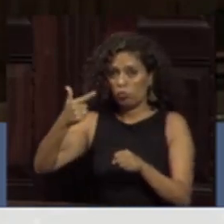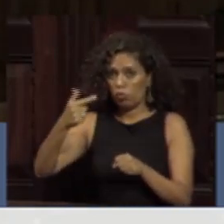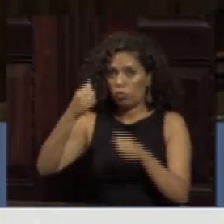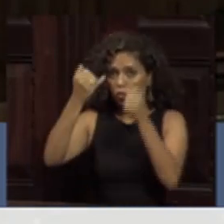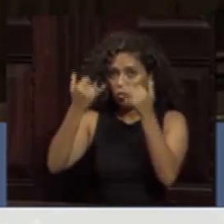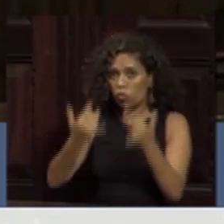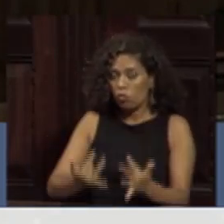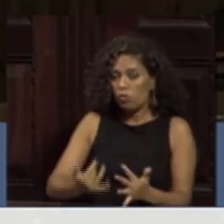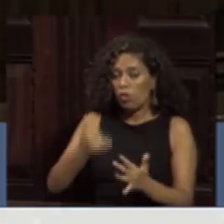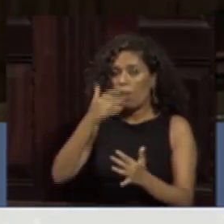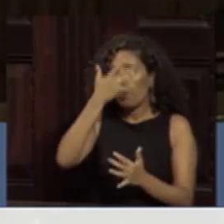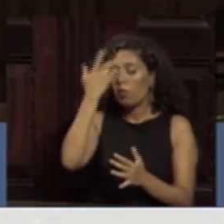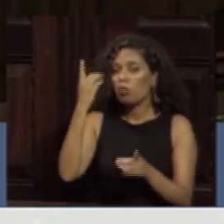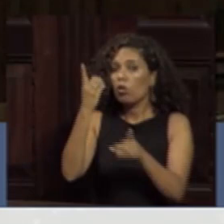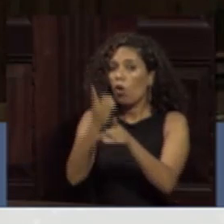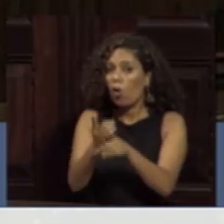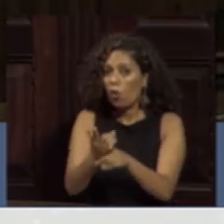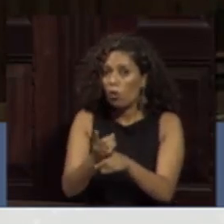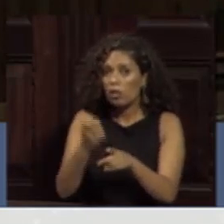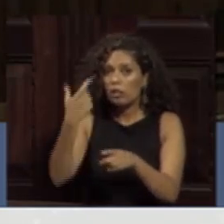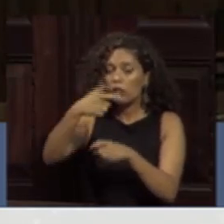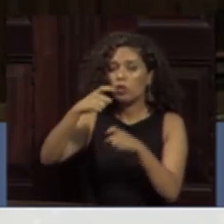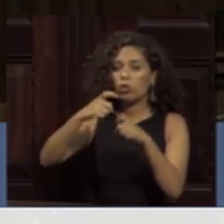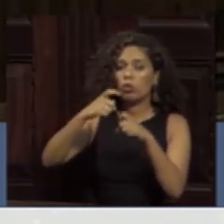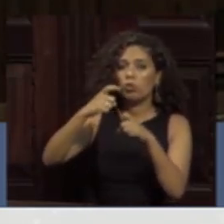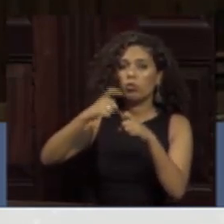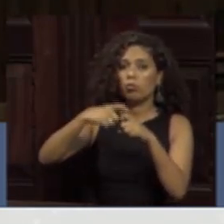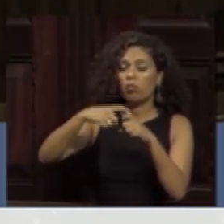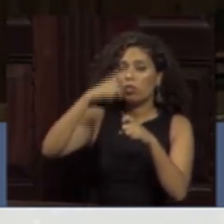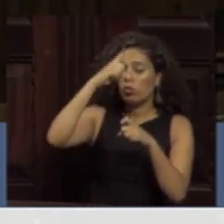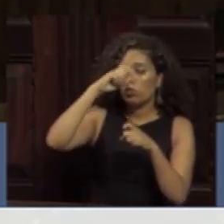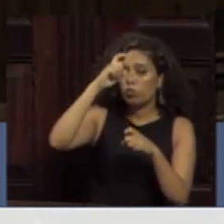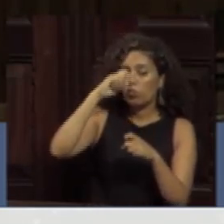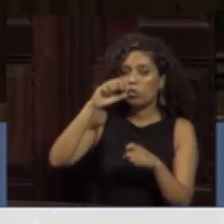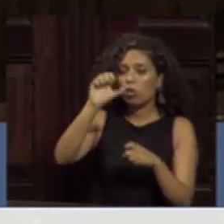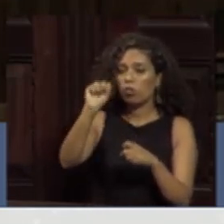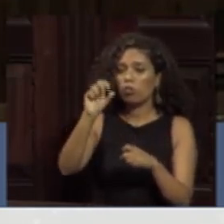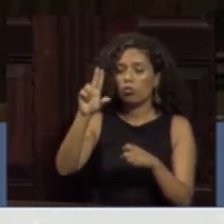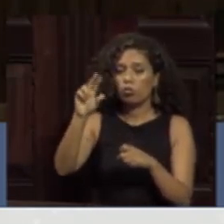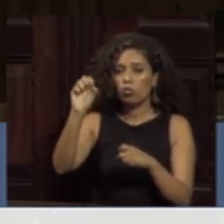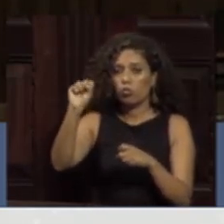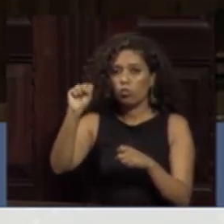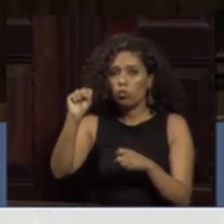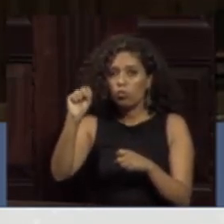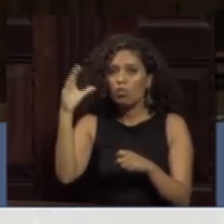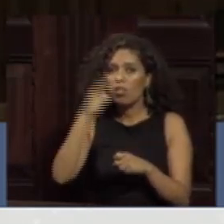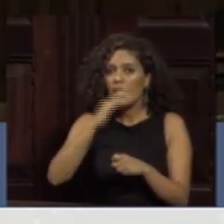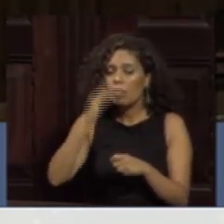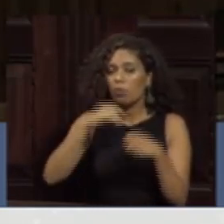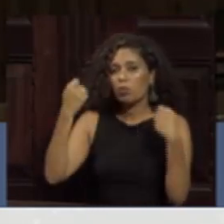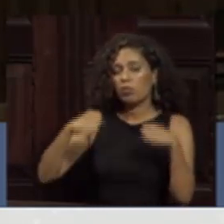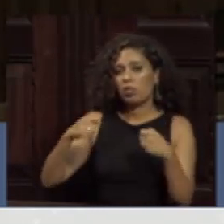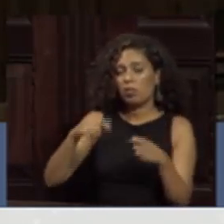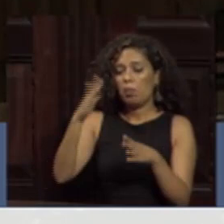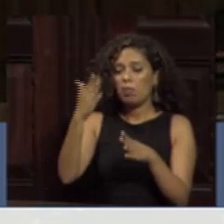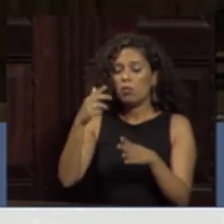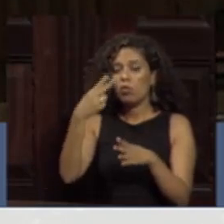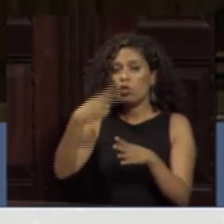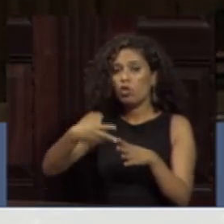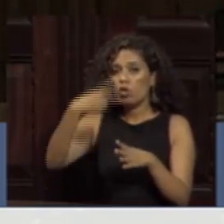do SUS devem iniciar seu tratamento no máximo 2 meses depois do